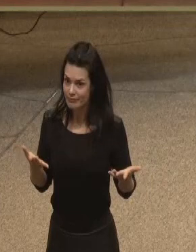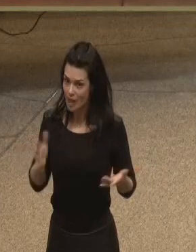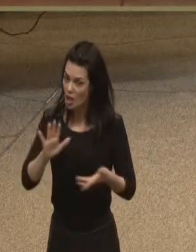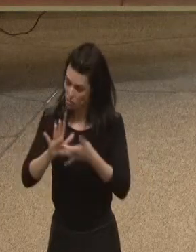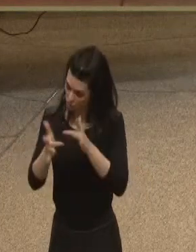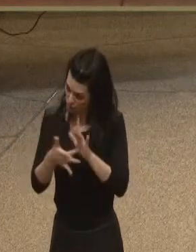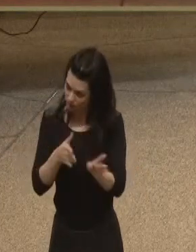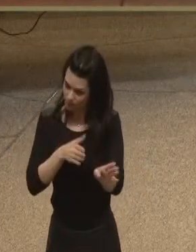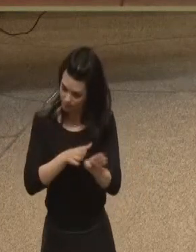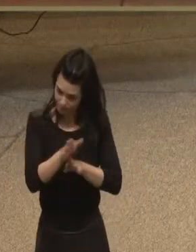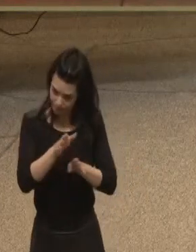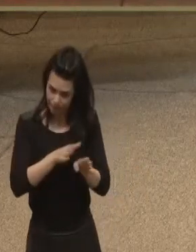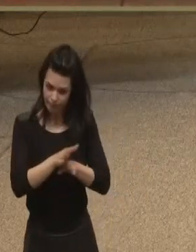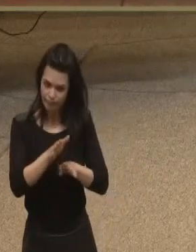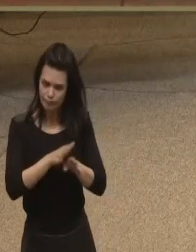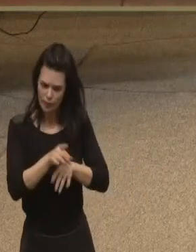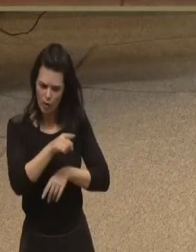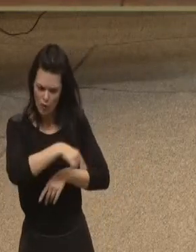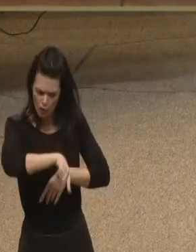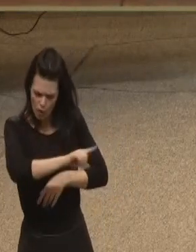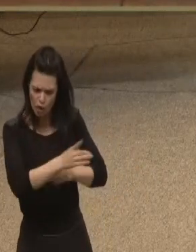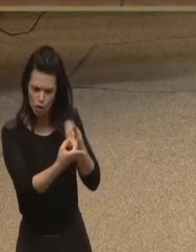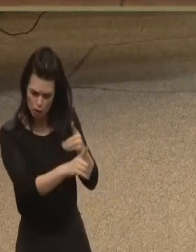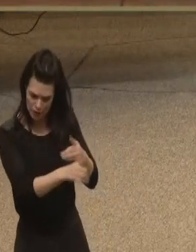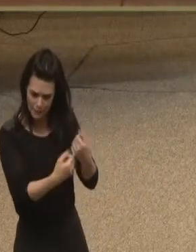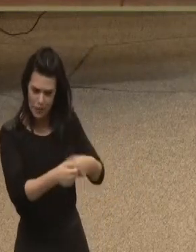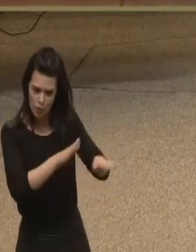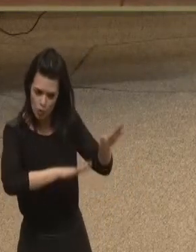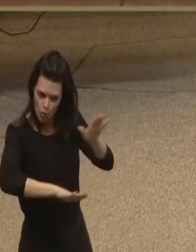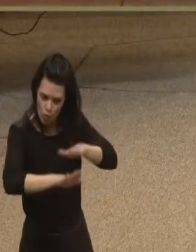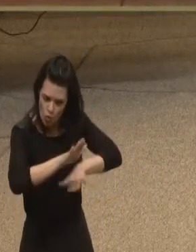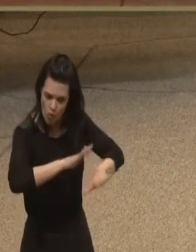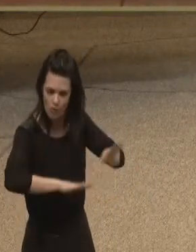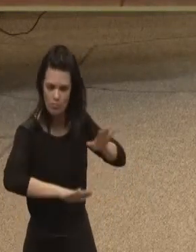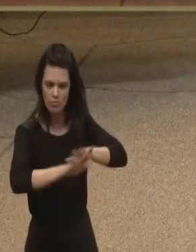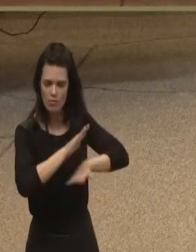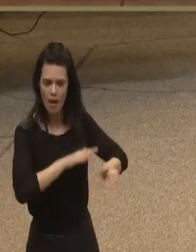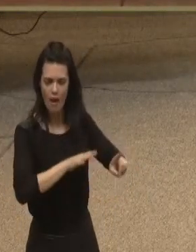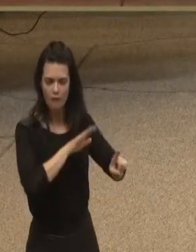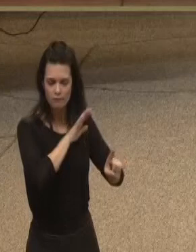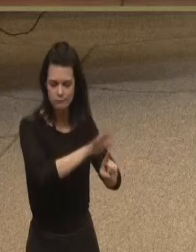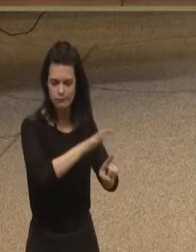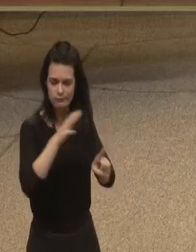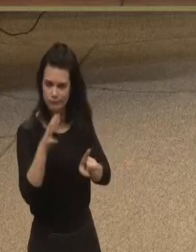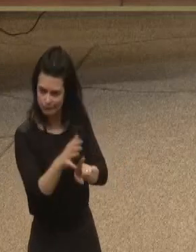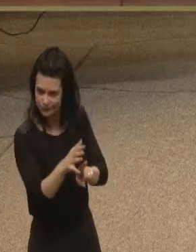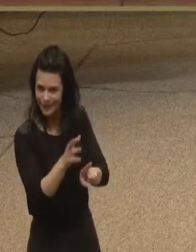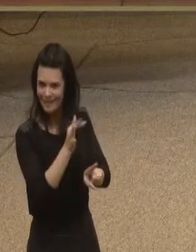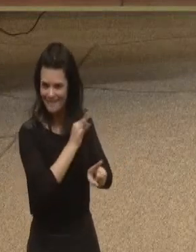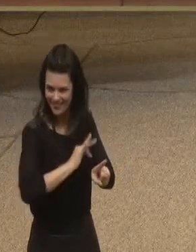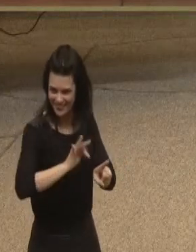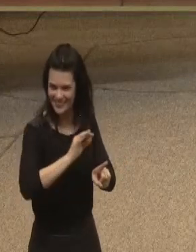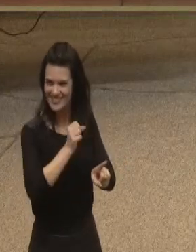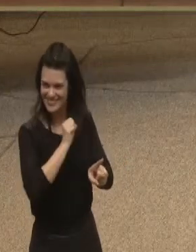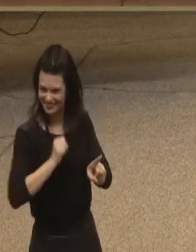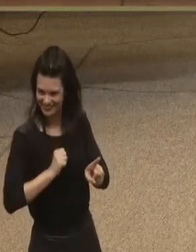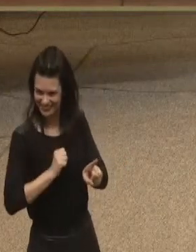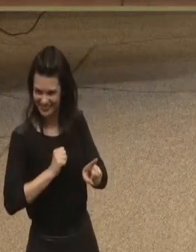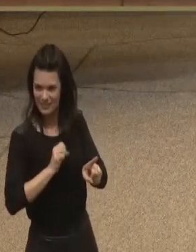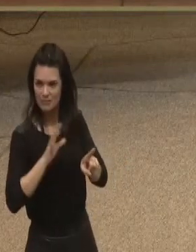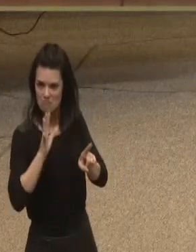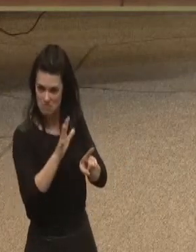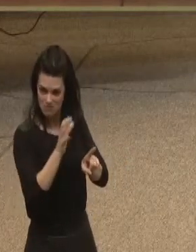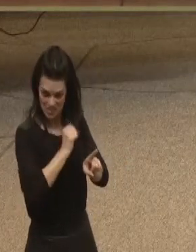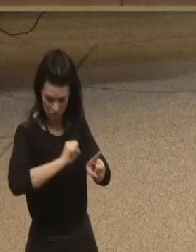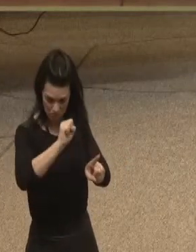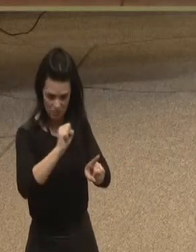dizer para eles que tomassem cuidado com o fermento de fariseus e saduceus, esses homens então responderam: olha, ele